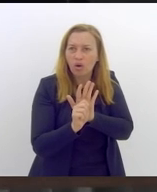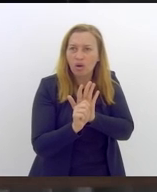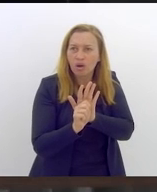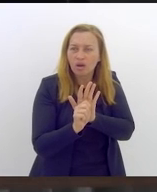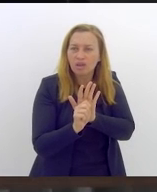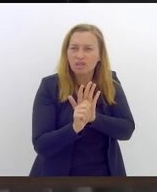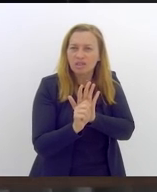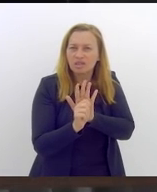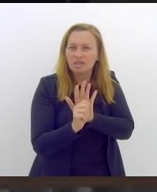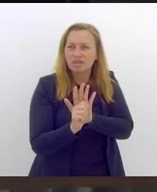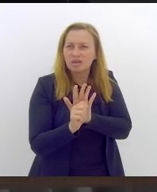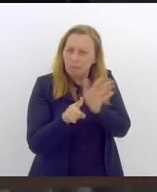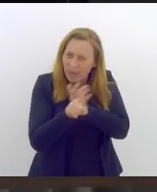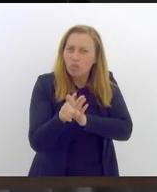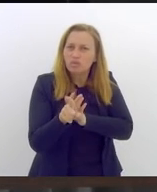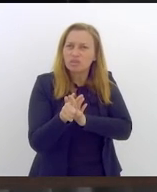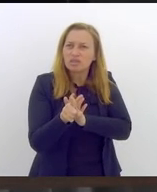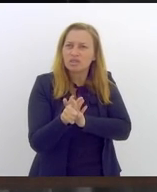das drogas